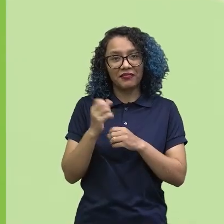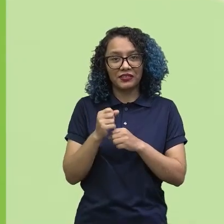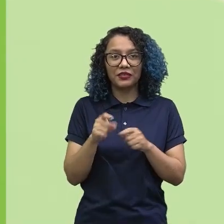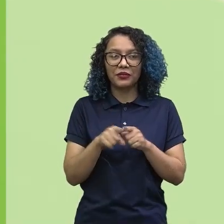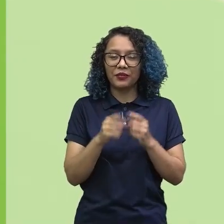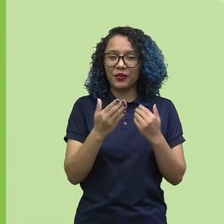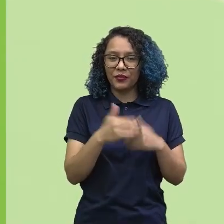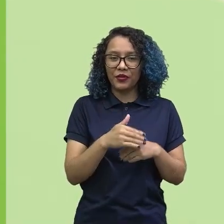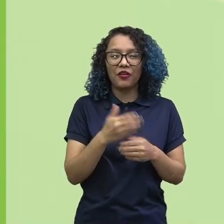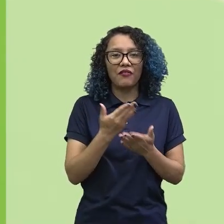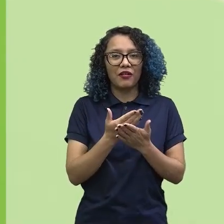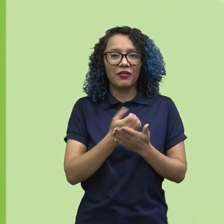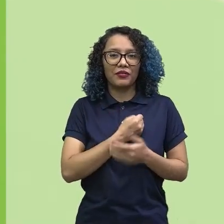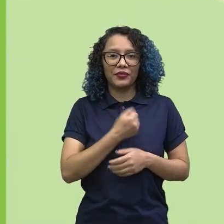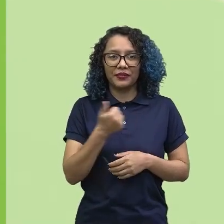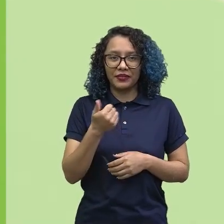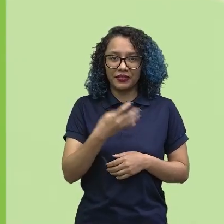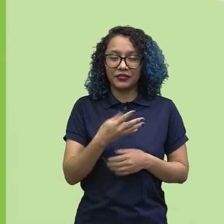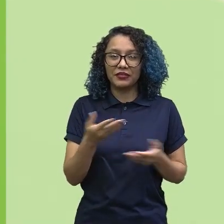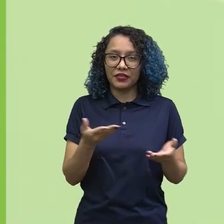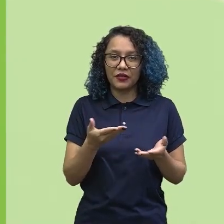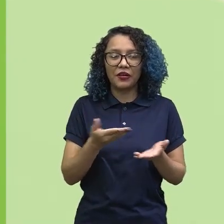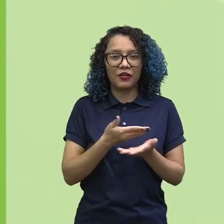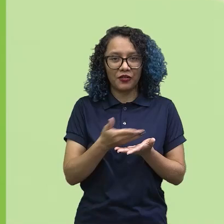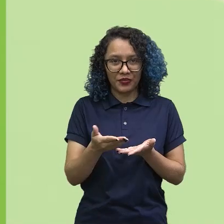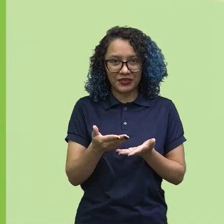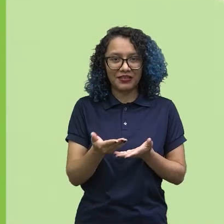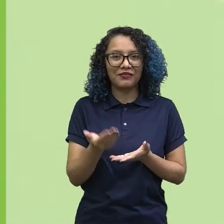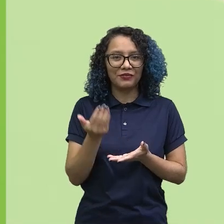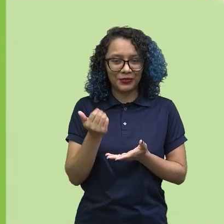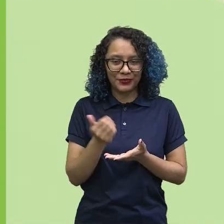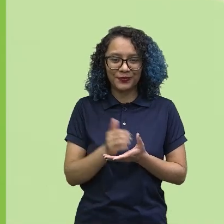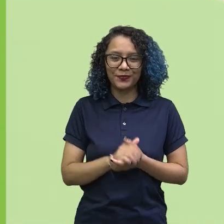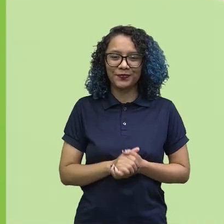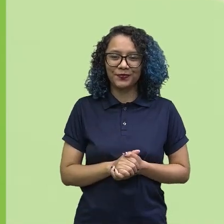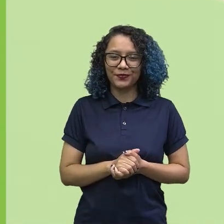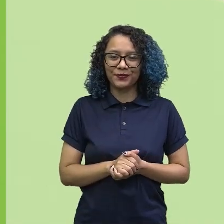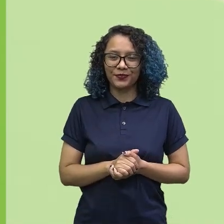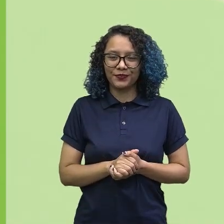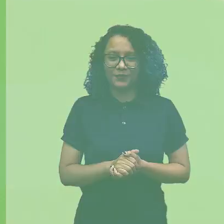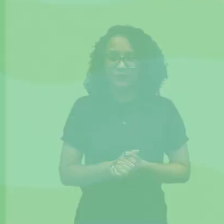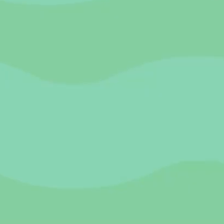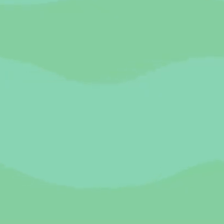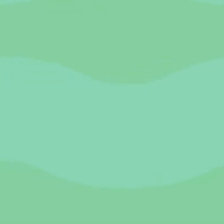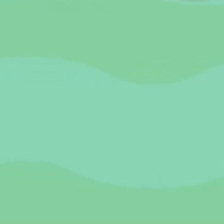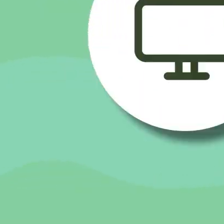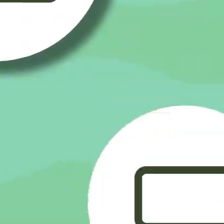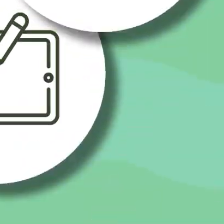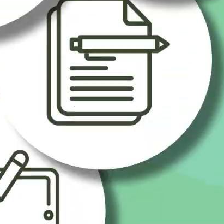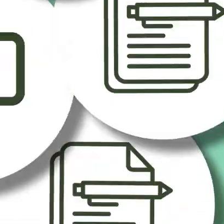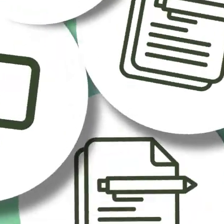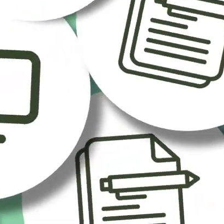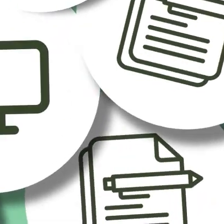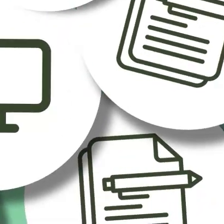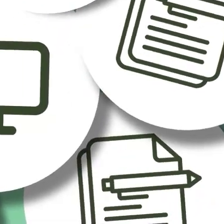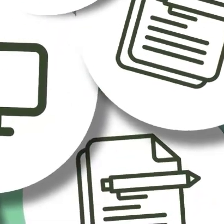e avaliação, aula 14. E agora, então, pessoal, vamos dar início à nossa aula.